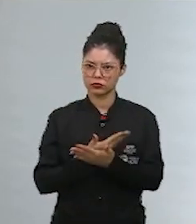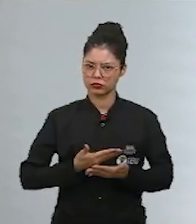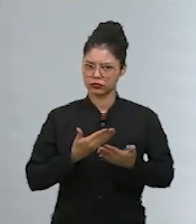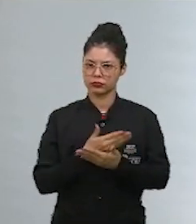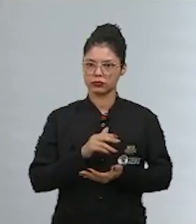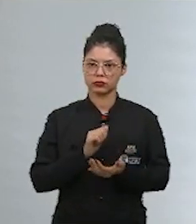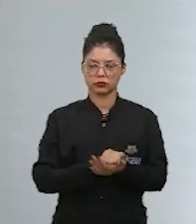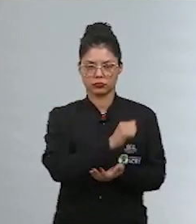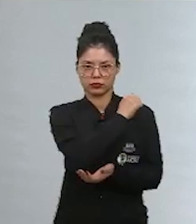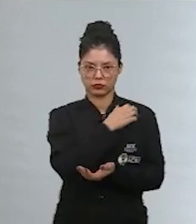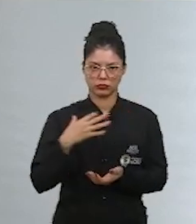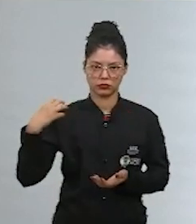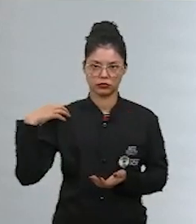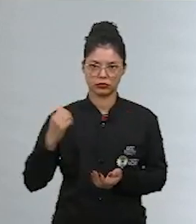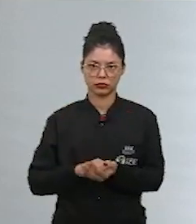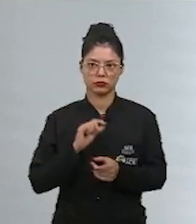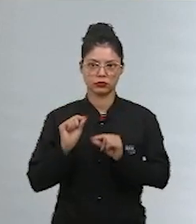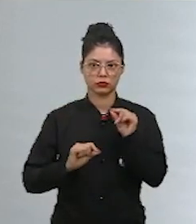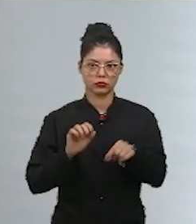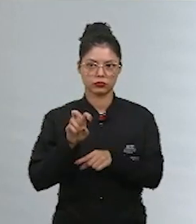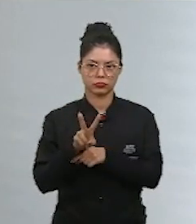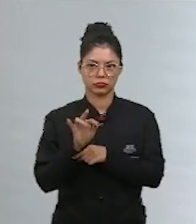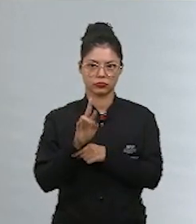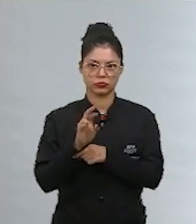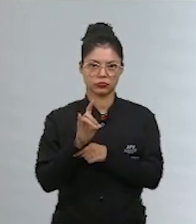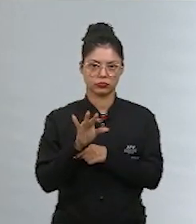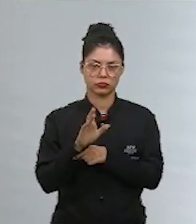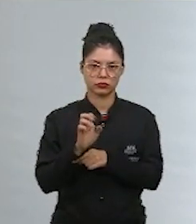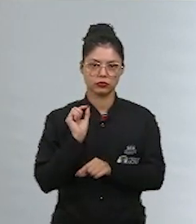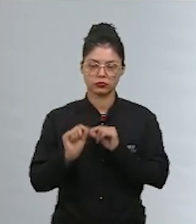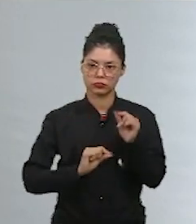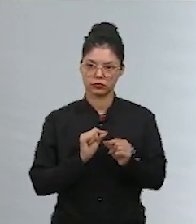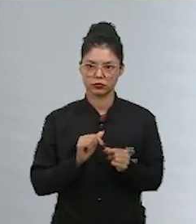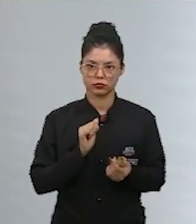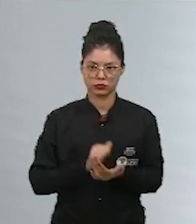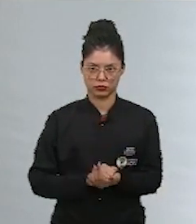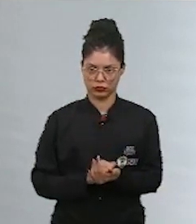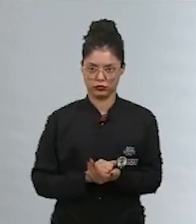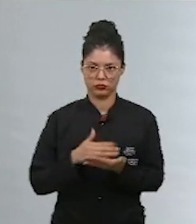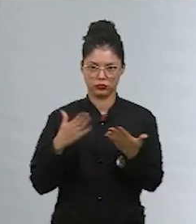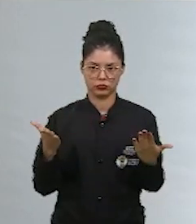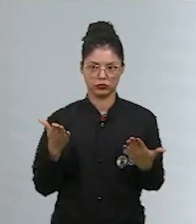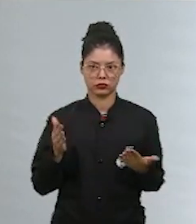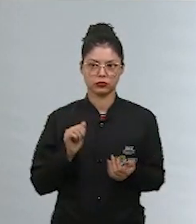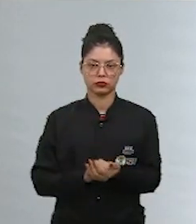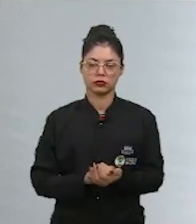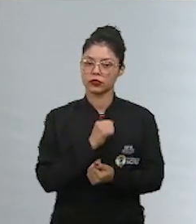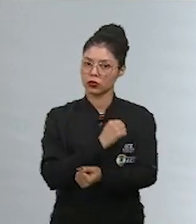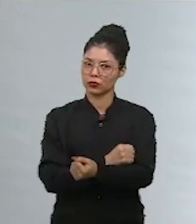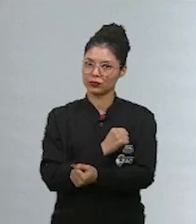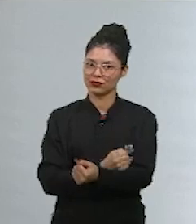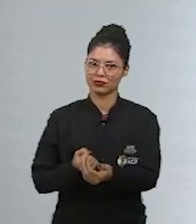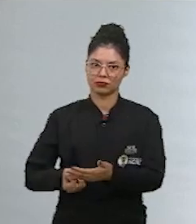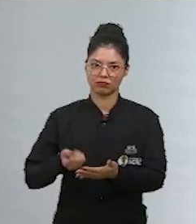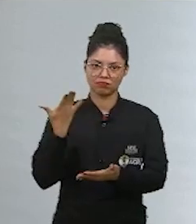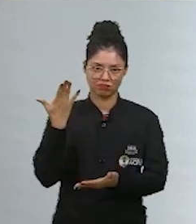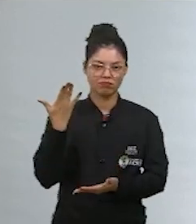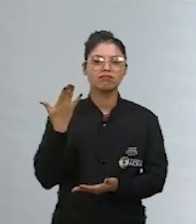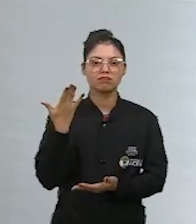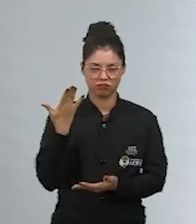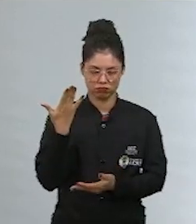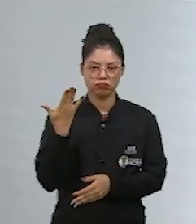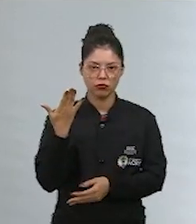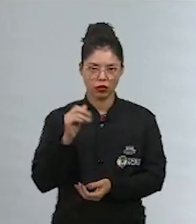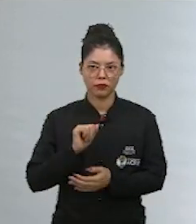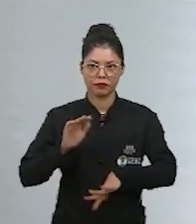Para Aristóteles, a virtude ela vai ser sempre um meio termo entre um vício por excesso e um vício por